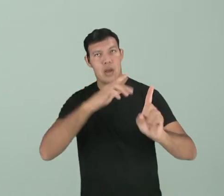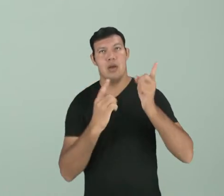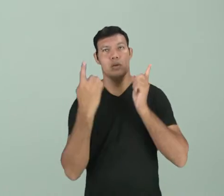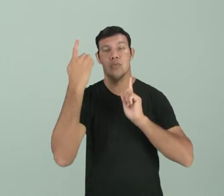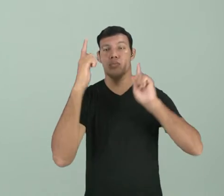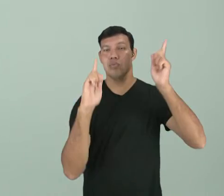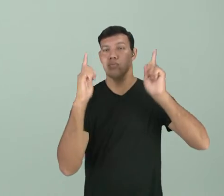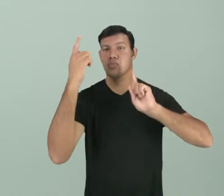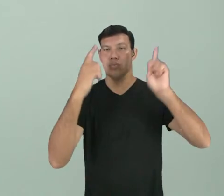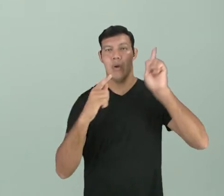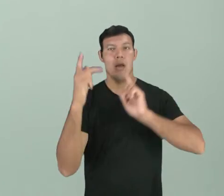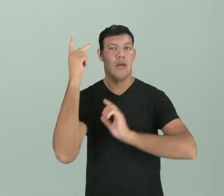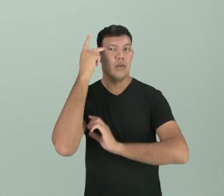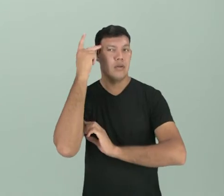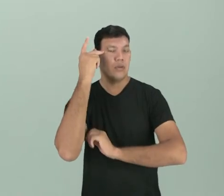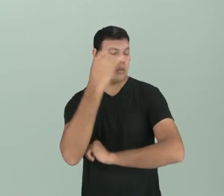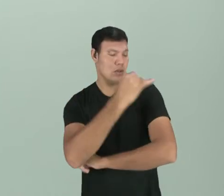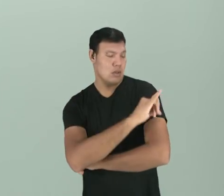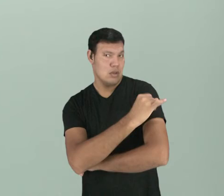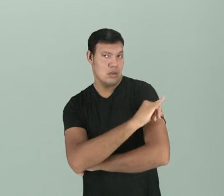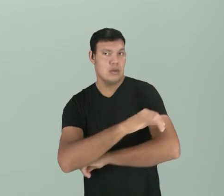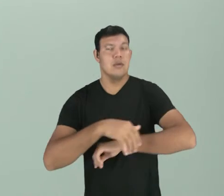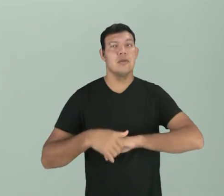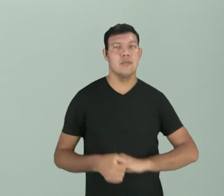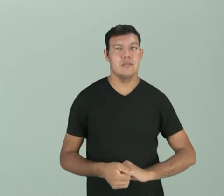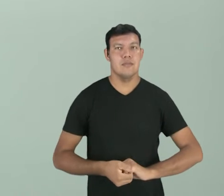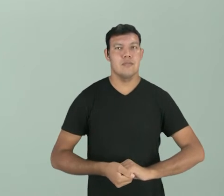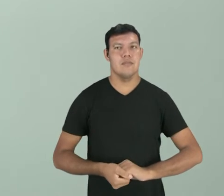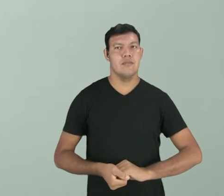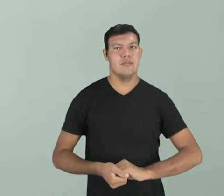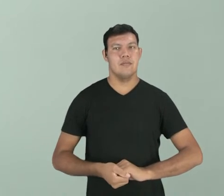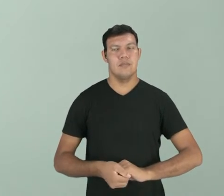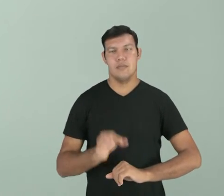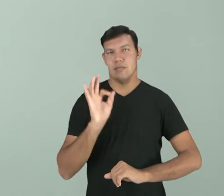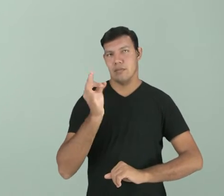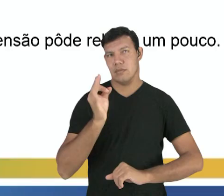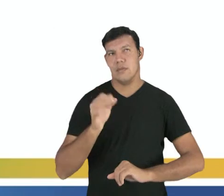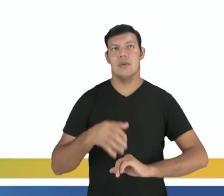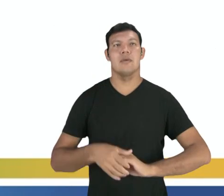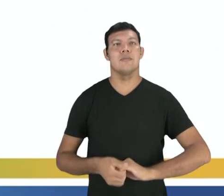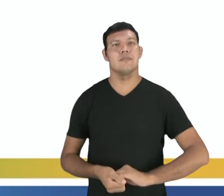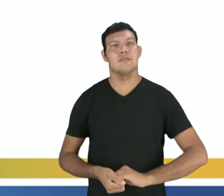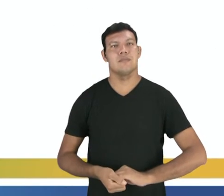eleito rei aqui no país. Ele foi homenageado lá no Carnaval, tá certo?